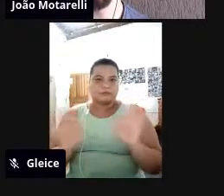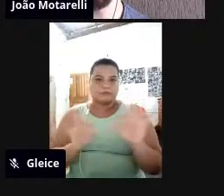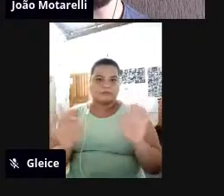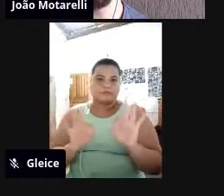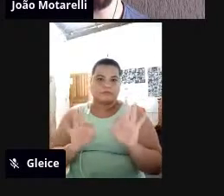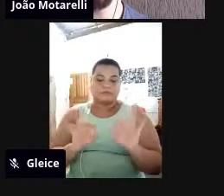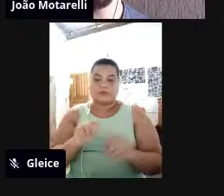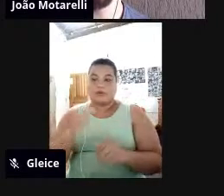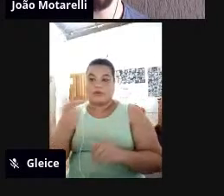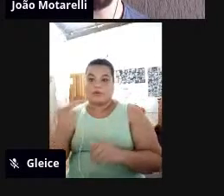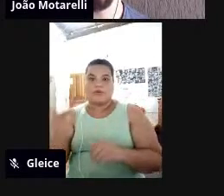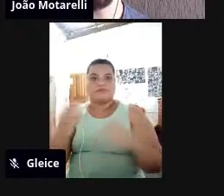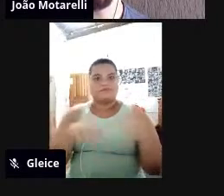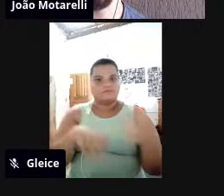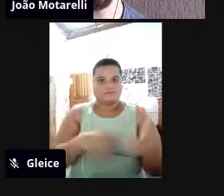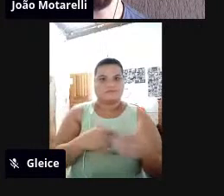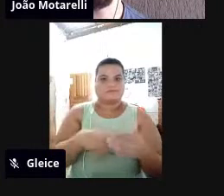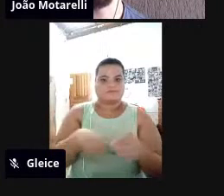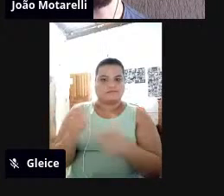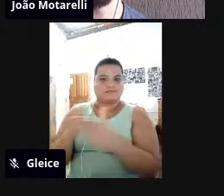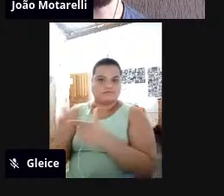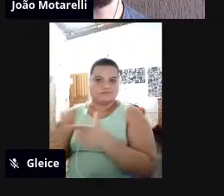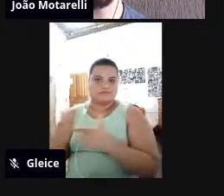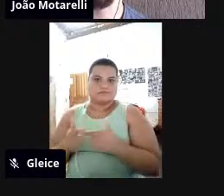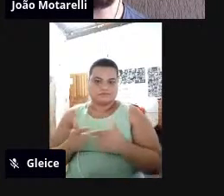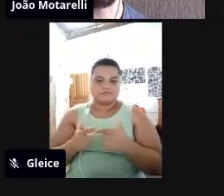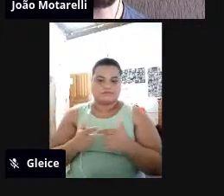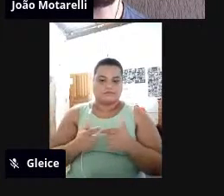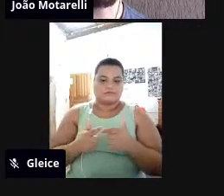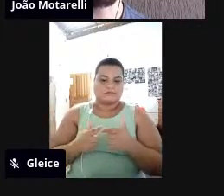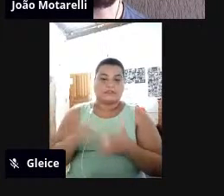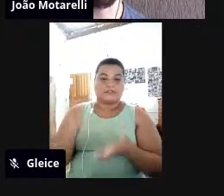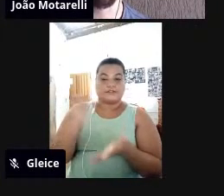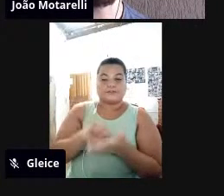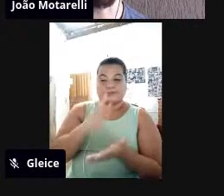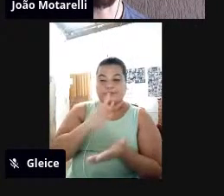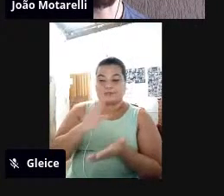são mais prevalentes do que aqueles que satisfazem os critérios diagnósticos formais para anorexia